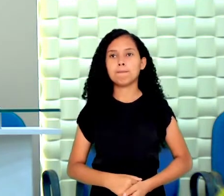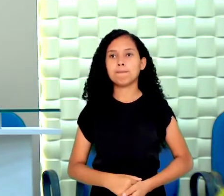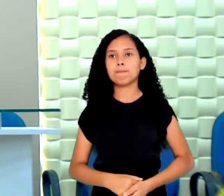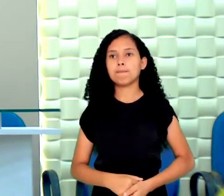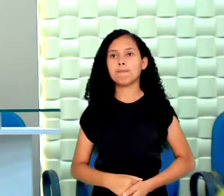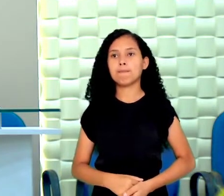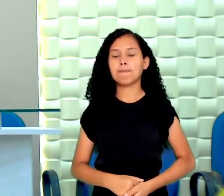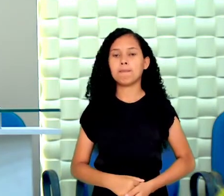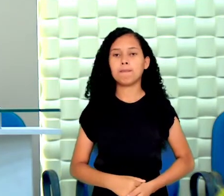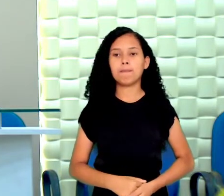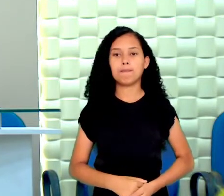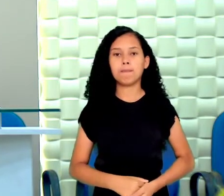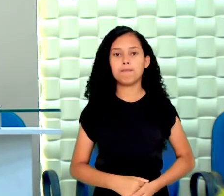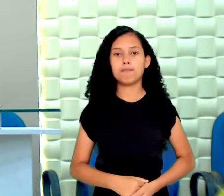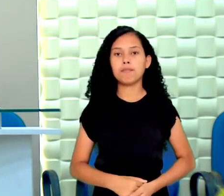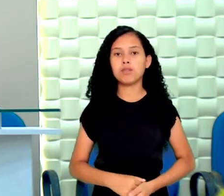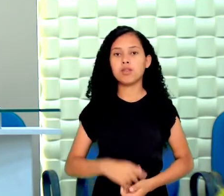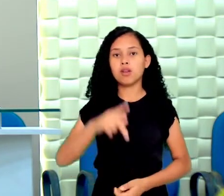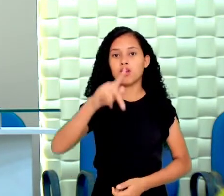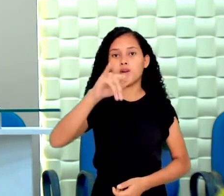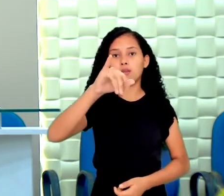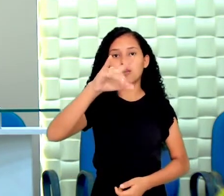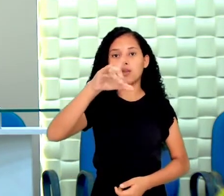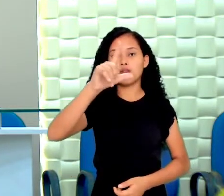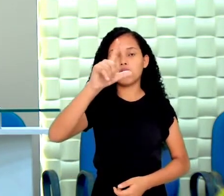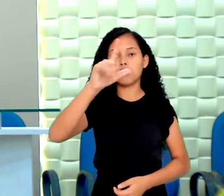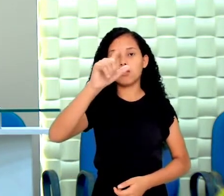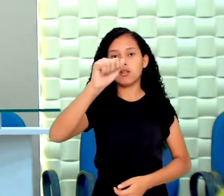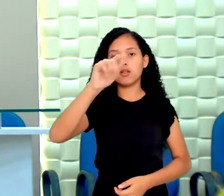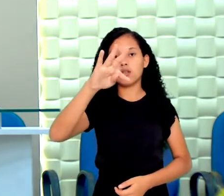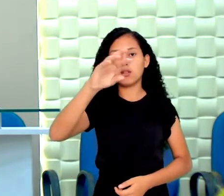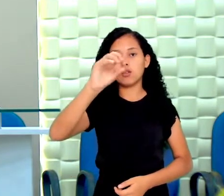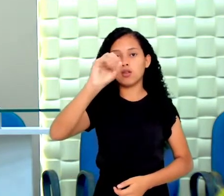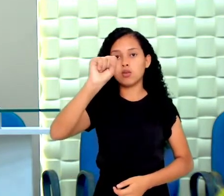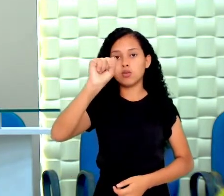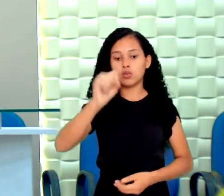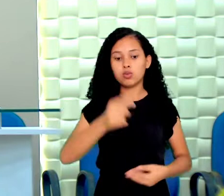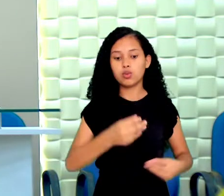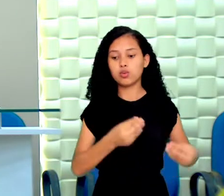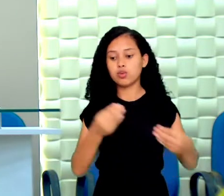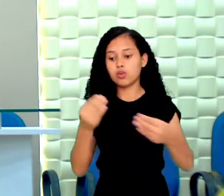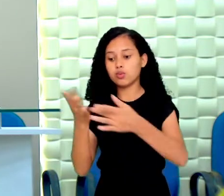Então, Pilatos o entregou para ser crucificado.